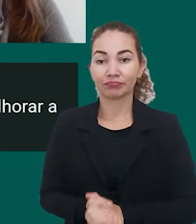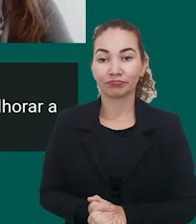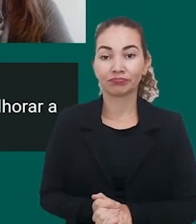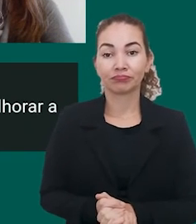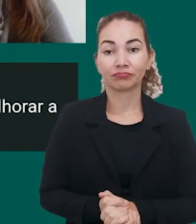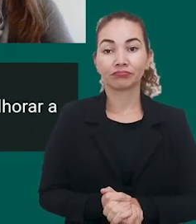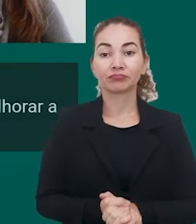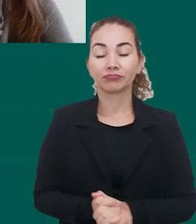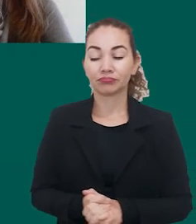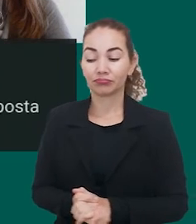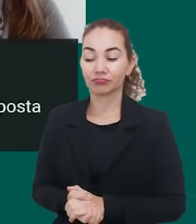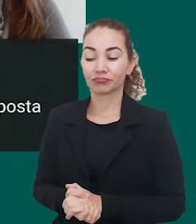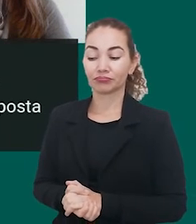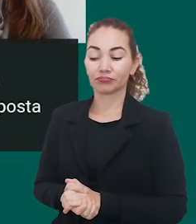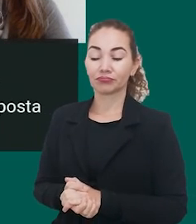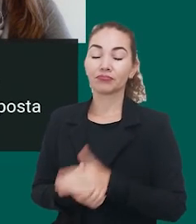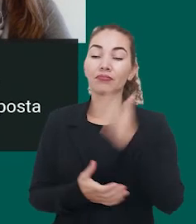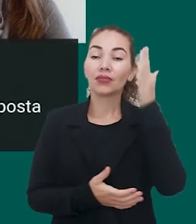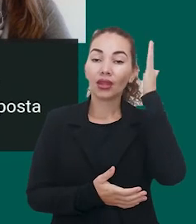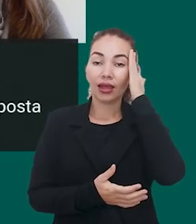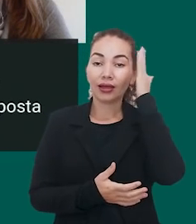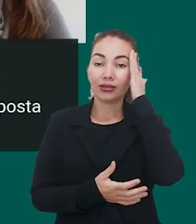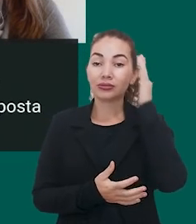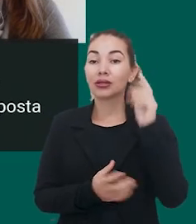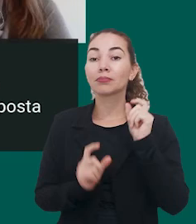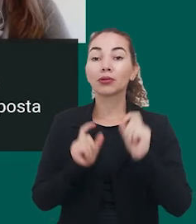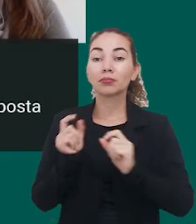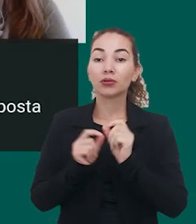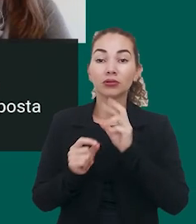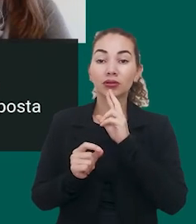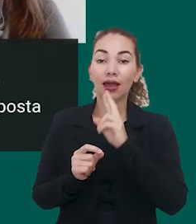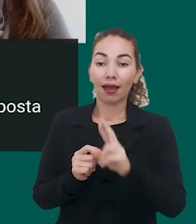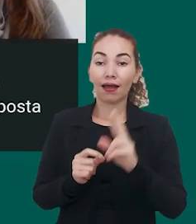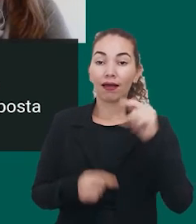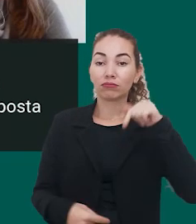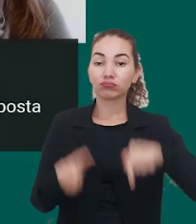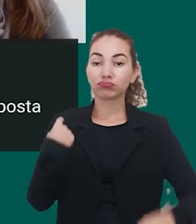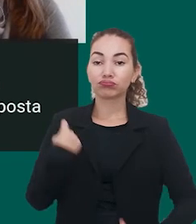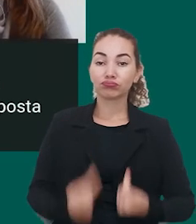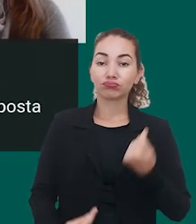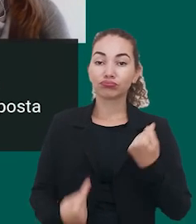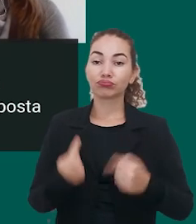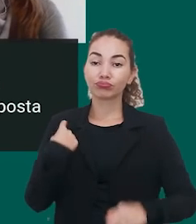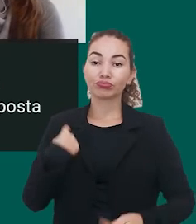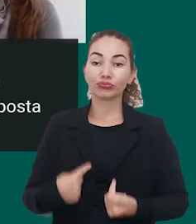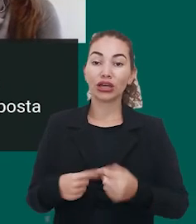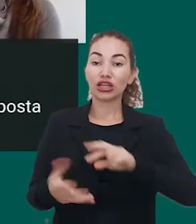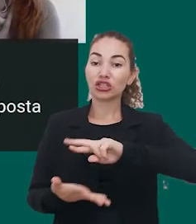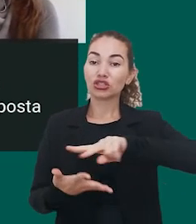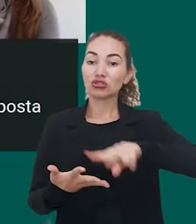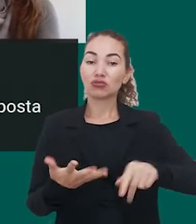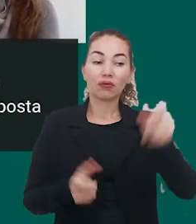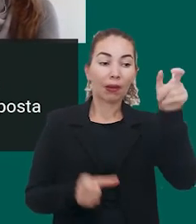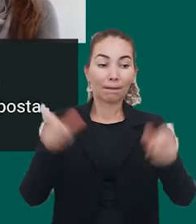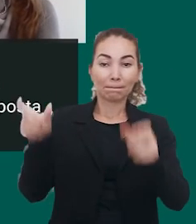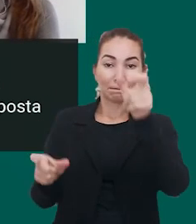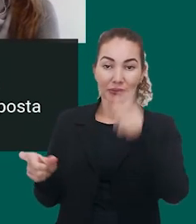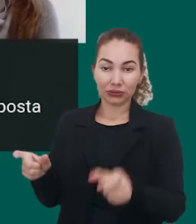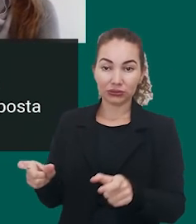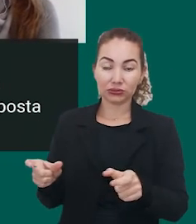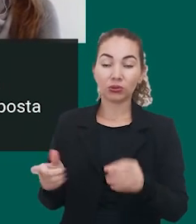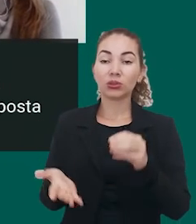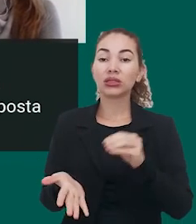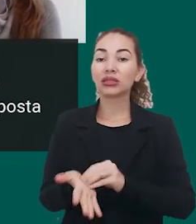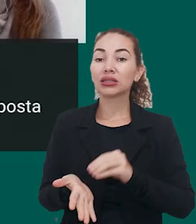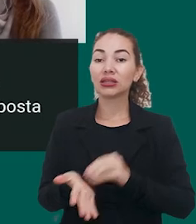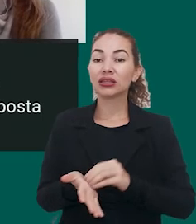Rigoto Carol. Sabemos o quanto a resposta imune pode variar entre cada indivíduo, especialmente em idosos. Na